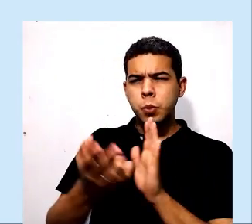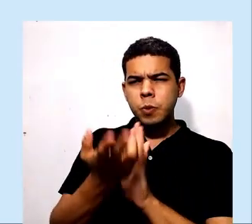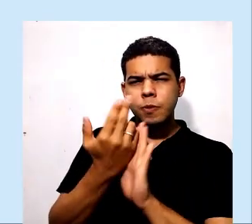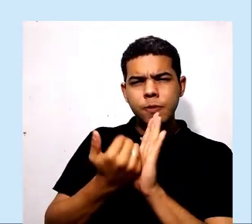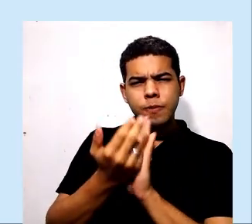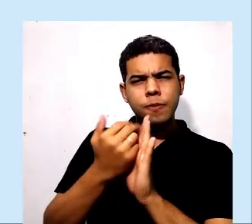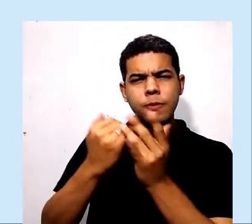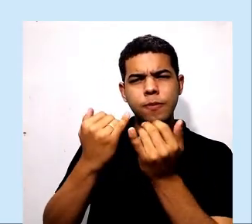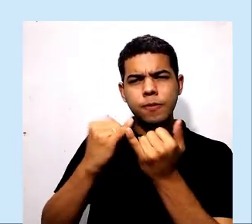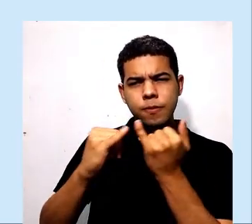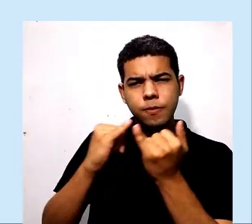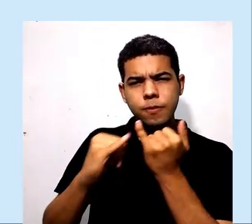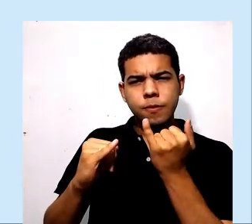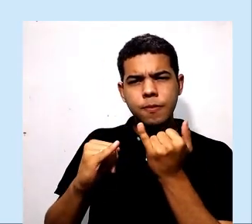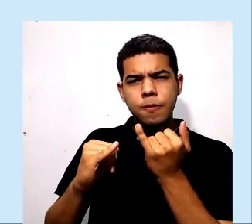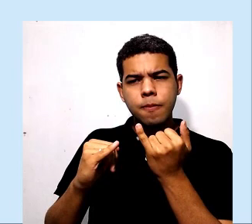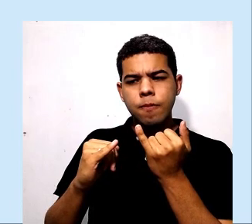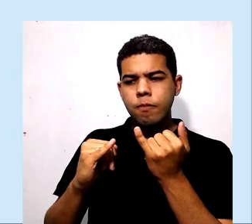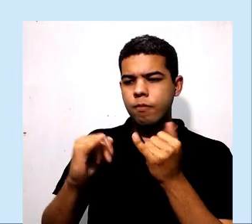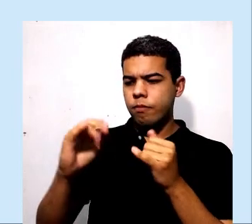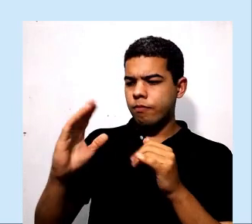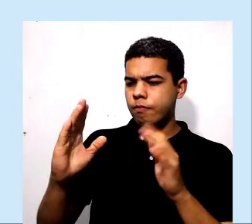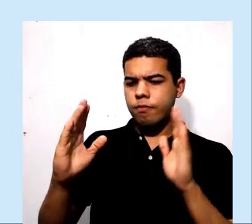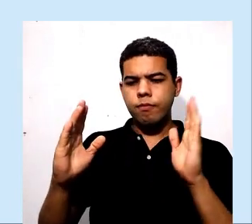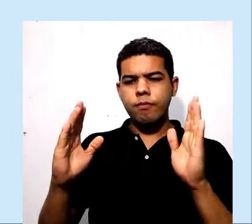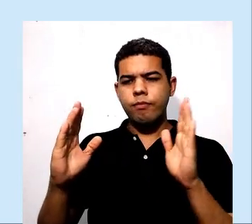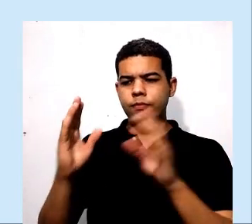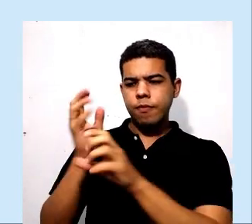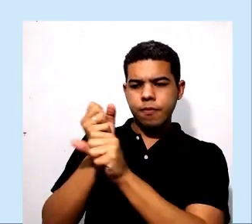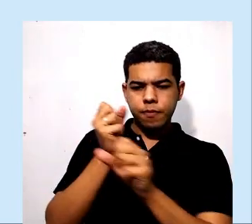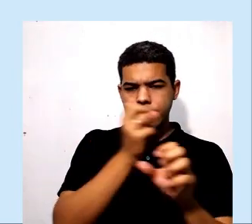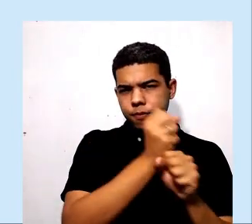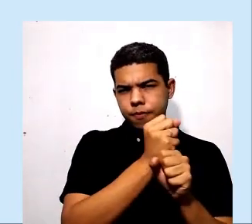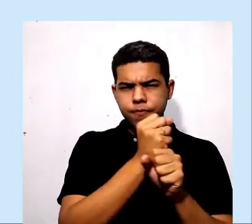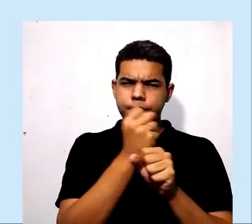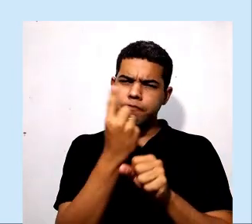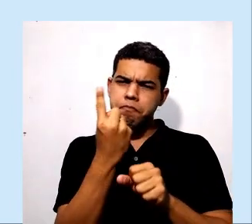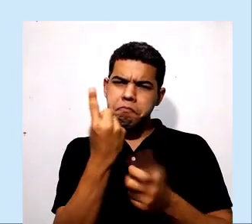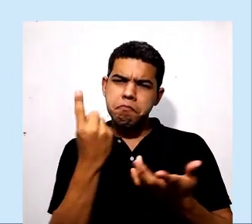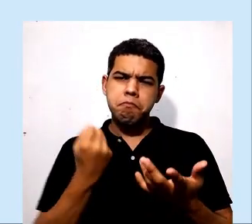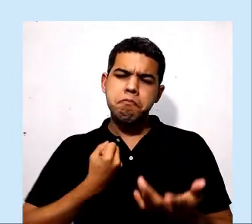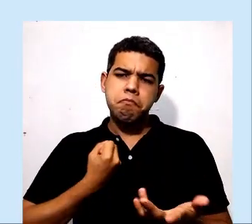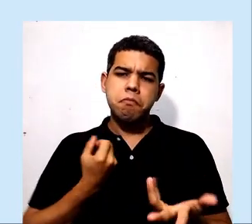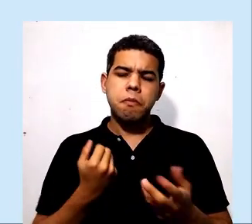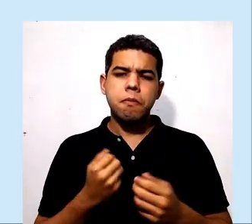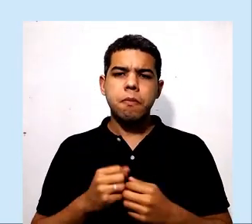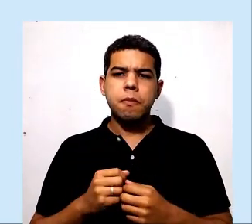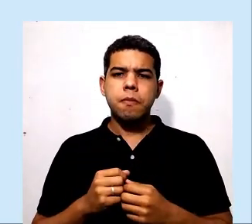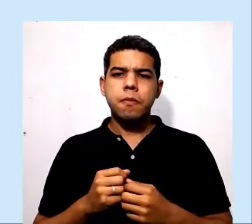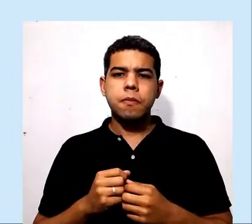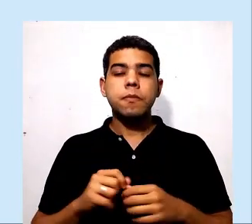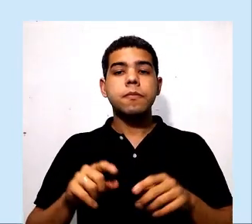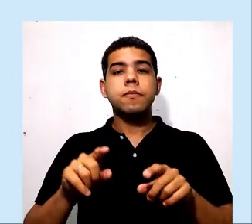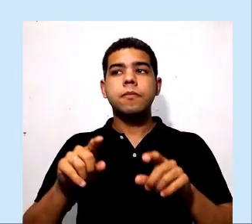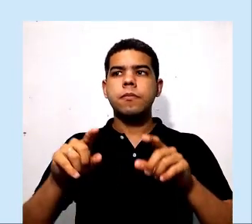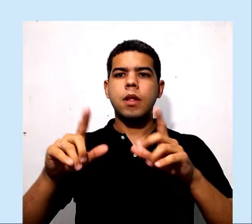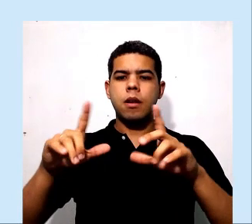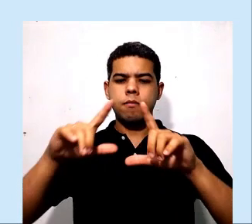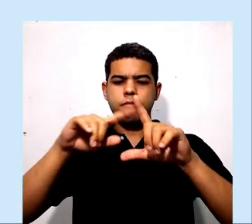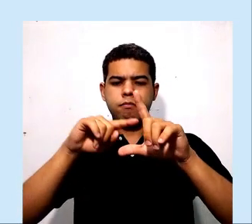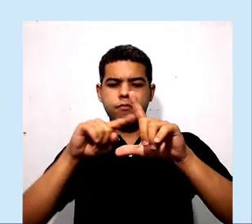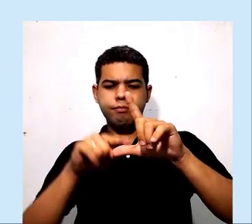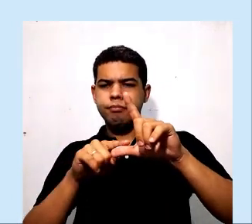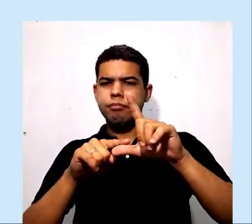figura semelhante, as figuras, os lados vão multiplicar por um número, vamos dizer assim, e os ângulos não